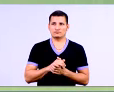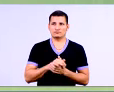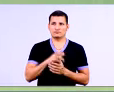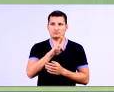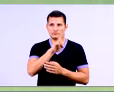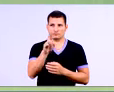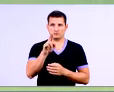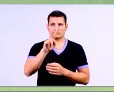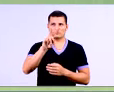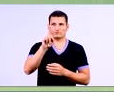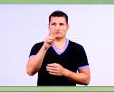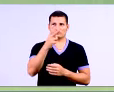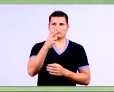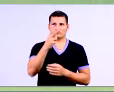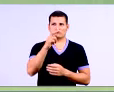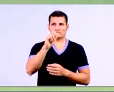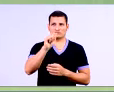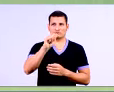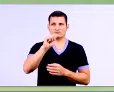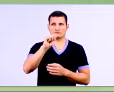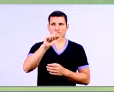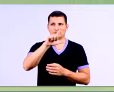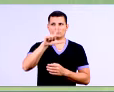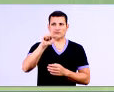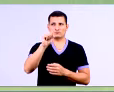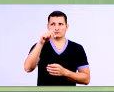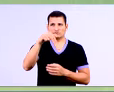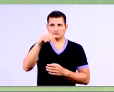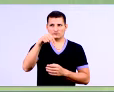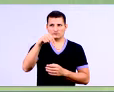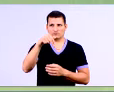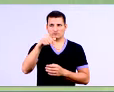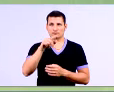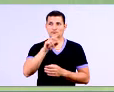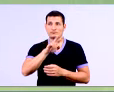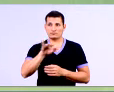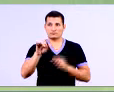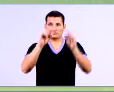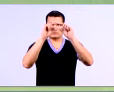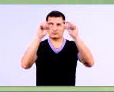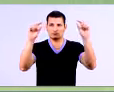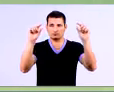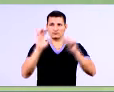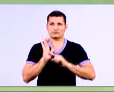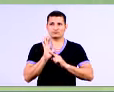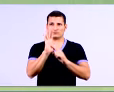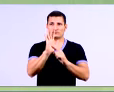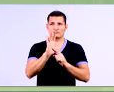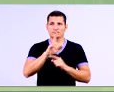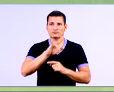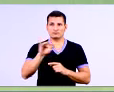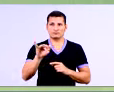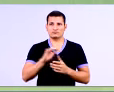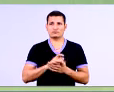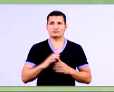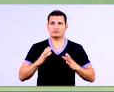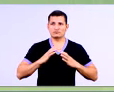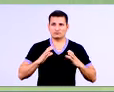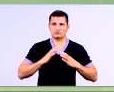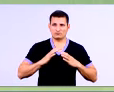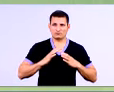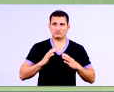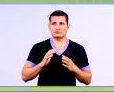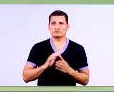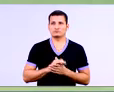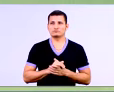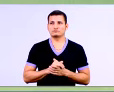ali em cima, olha só, onde ele está. Isso aqui vai aparecer lá no browser, na URL. A cidade,